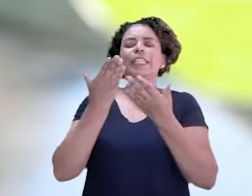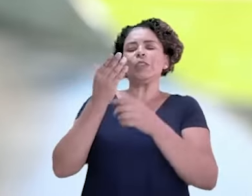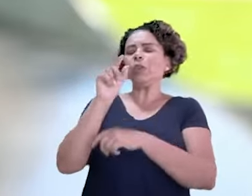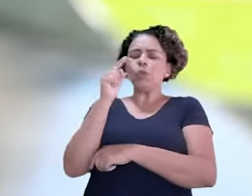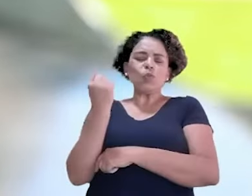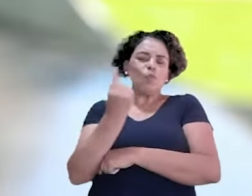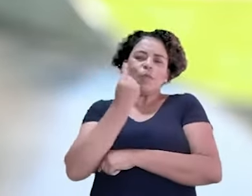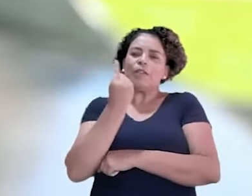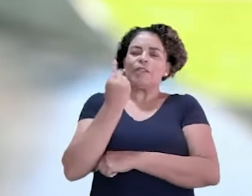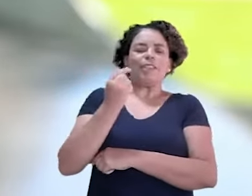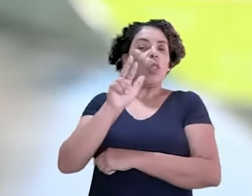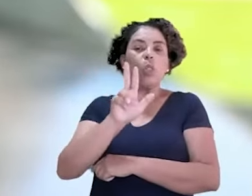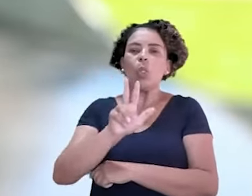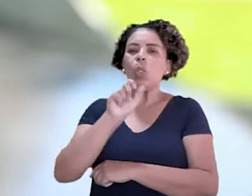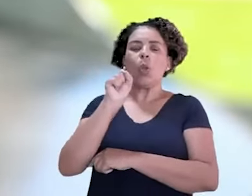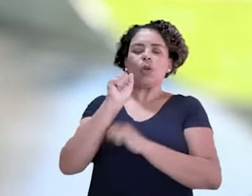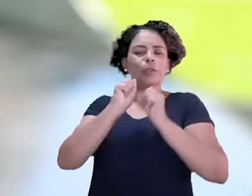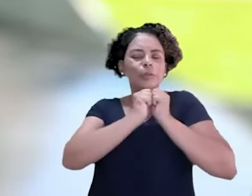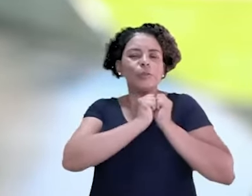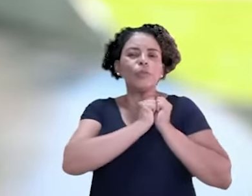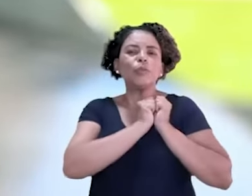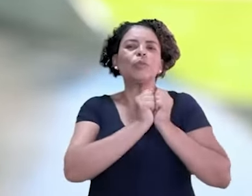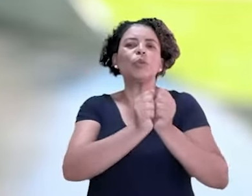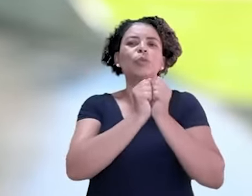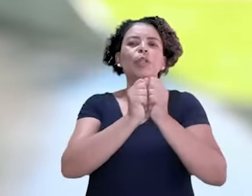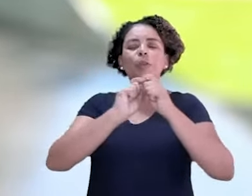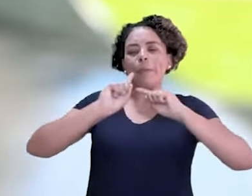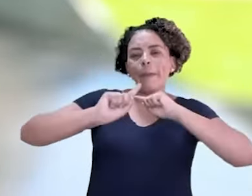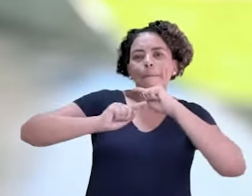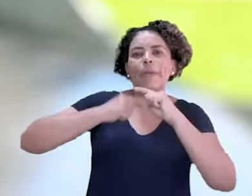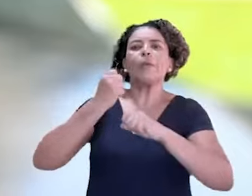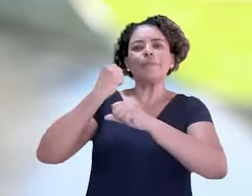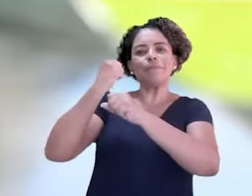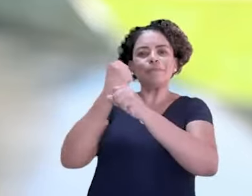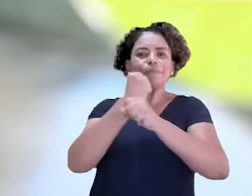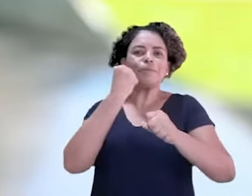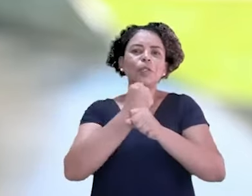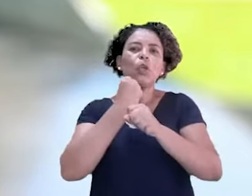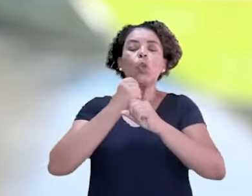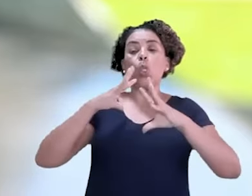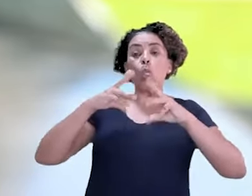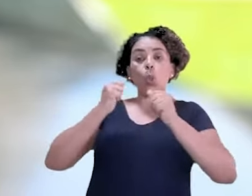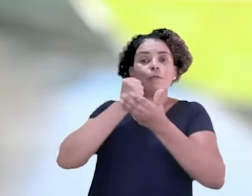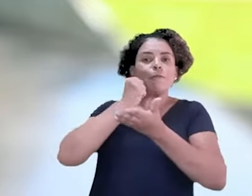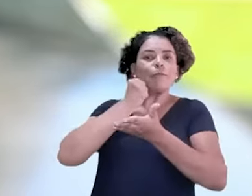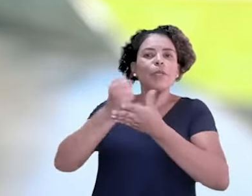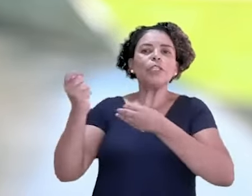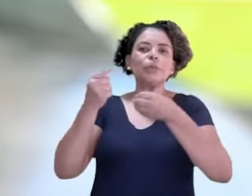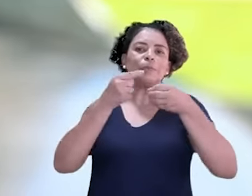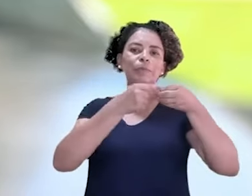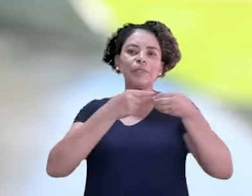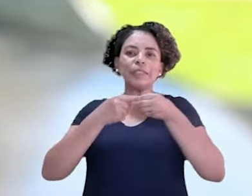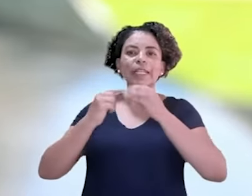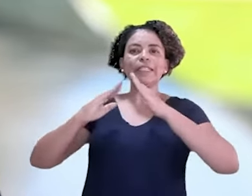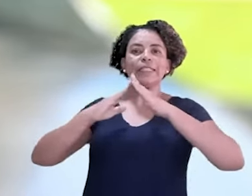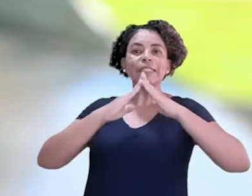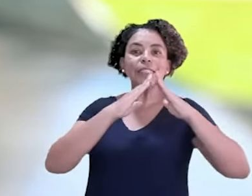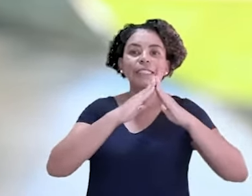vocês não estão sozinhas estamos juntos para recuperar e reconstruir o que foi destruído